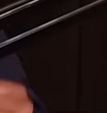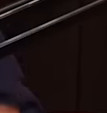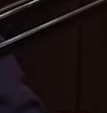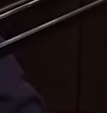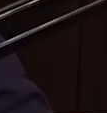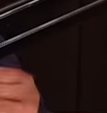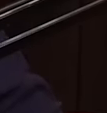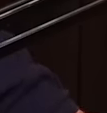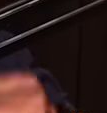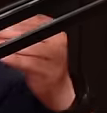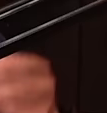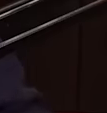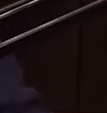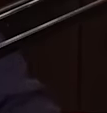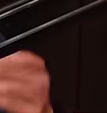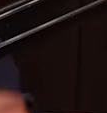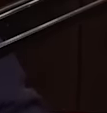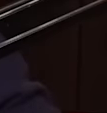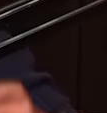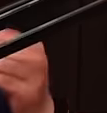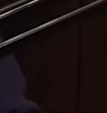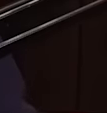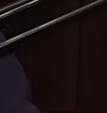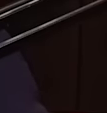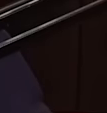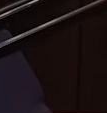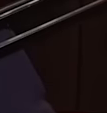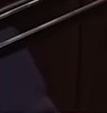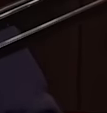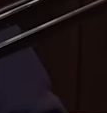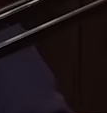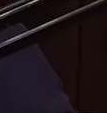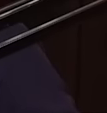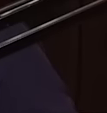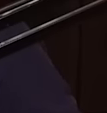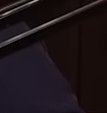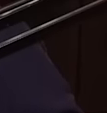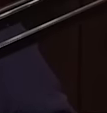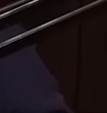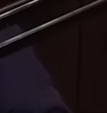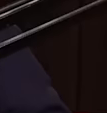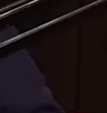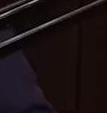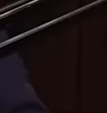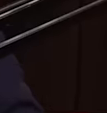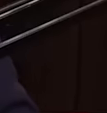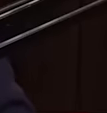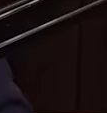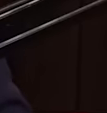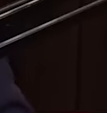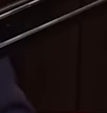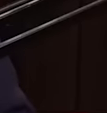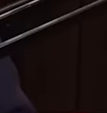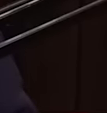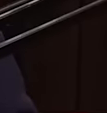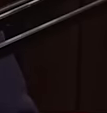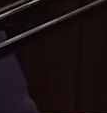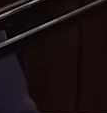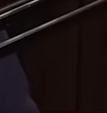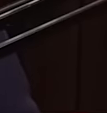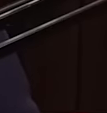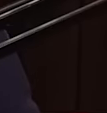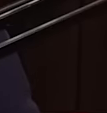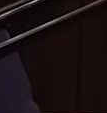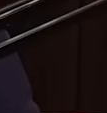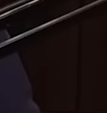mundo assume, não tem o projeto, não tem o plano. O pouco de plano que eu vi é copiado de mim. O pouco de plano que eu vi no